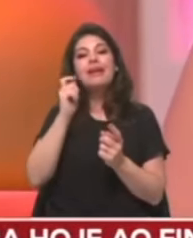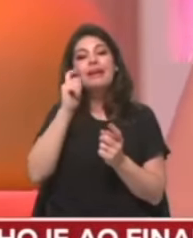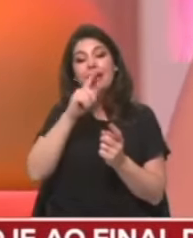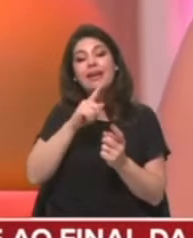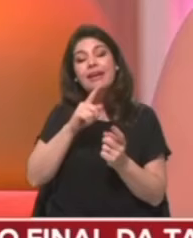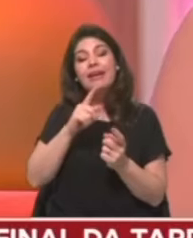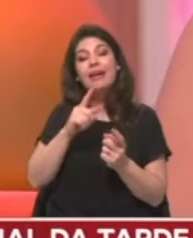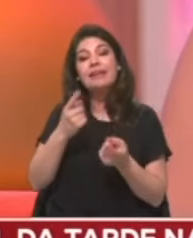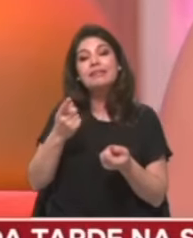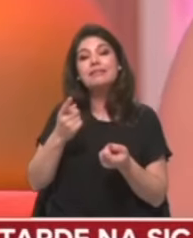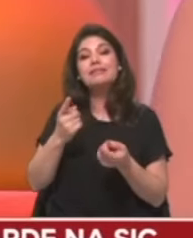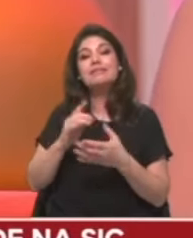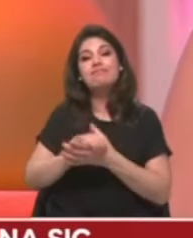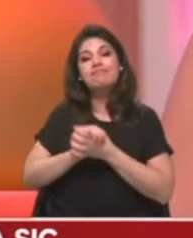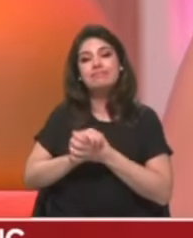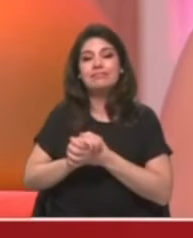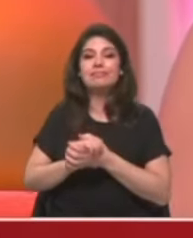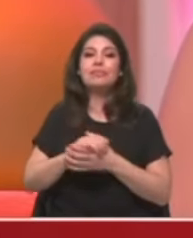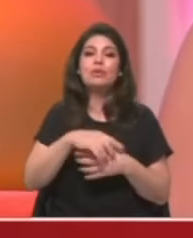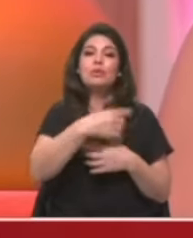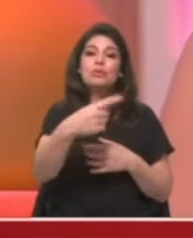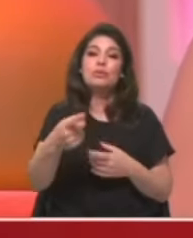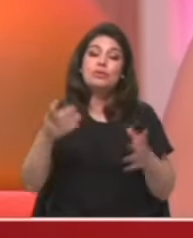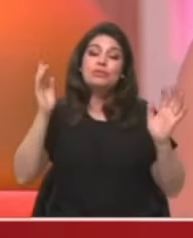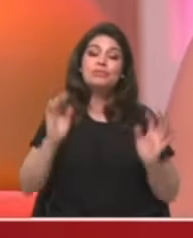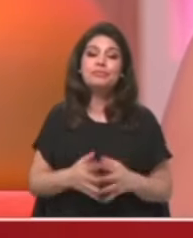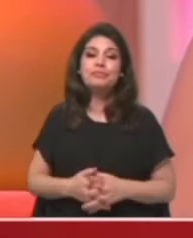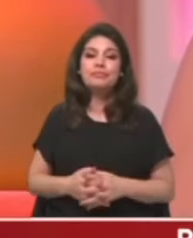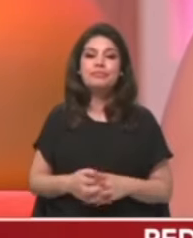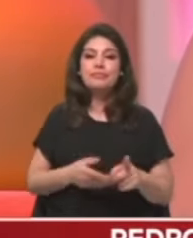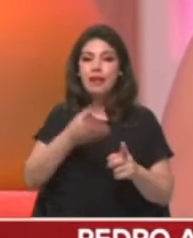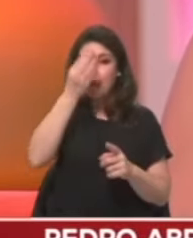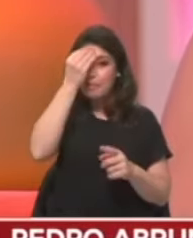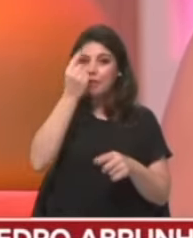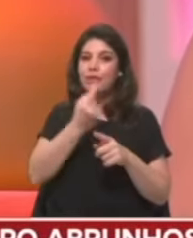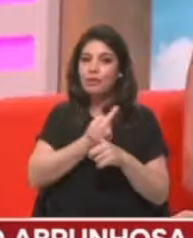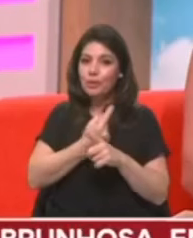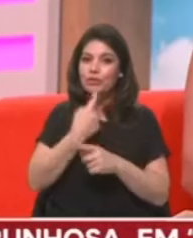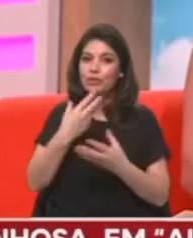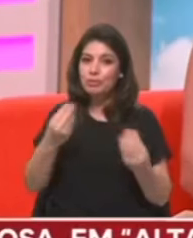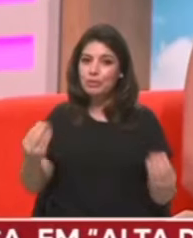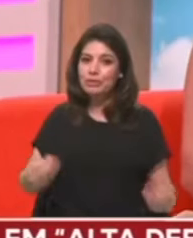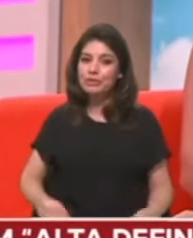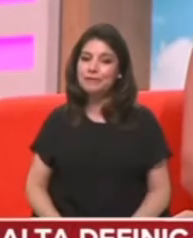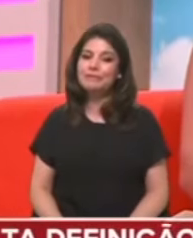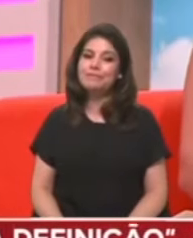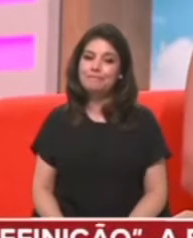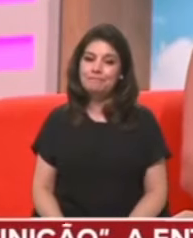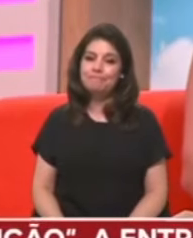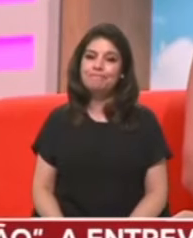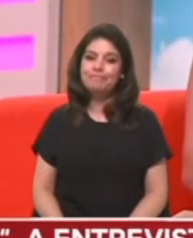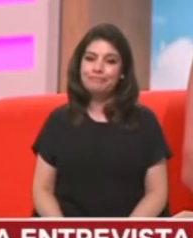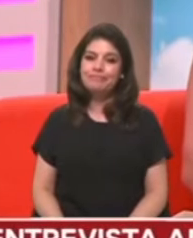gostar se não me cumprimentassem. O resto, pronto, Aprendeu eu muito. passo ao lado. Aprendeu muito naquilo que